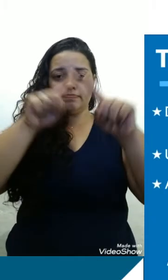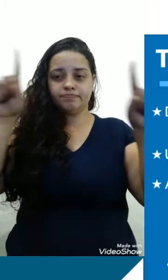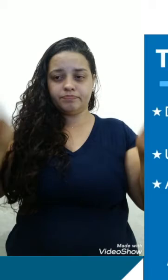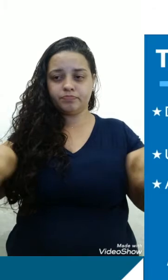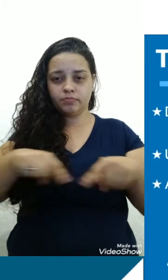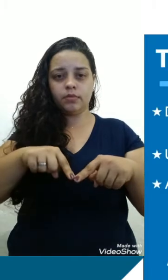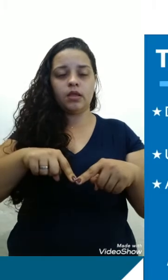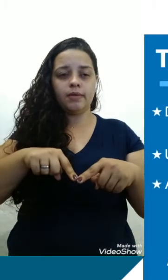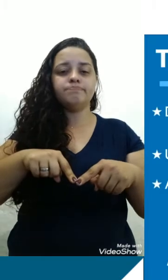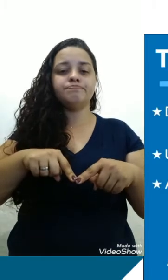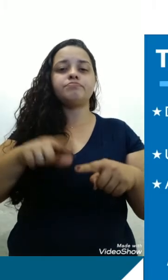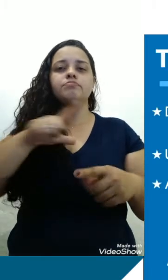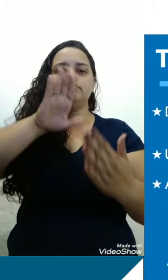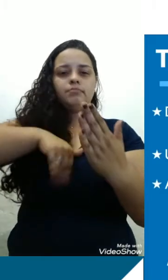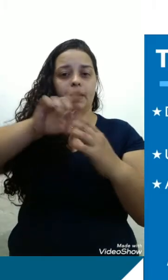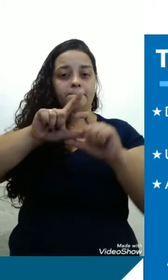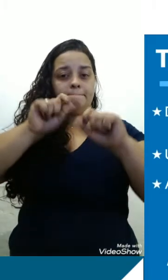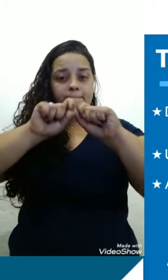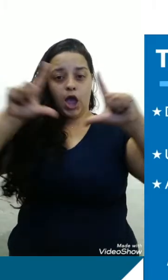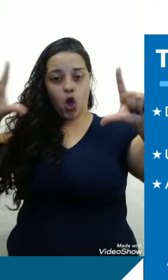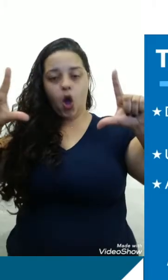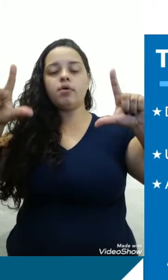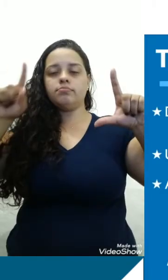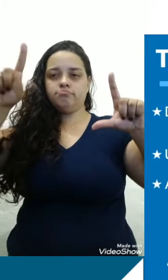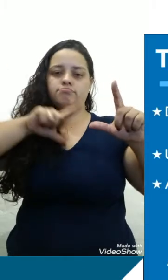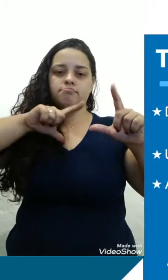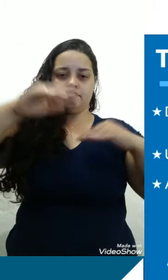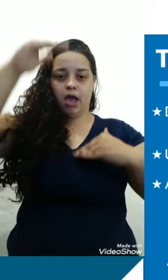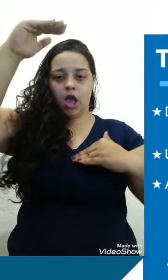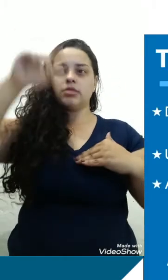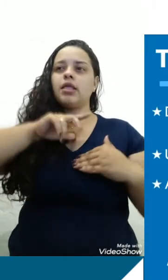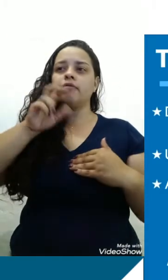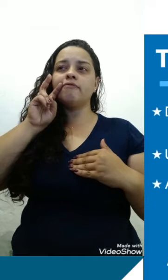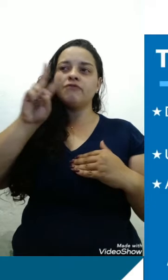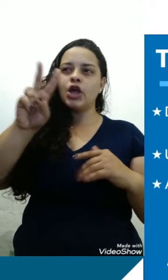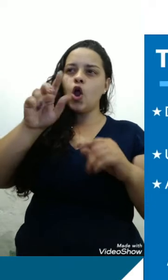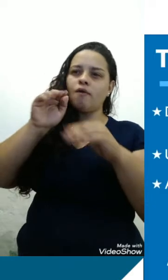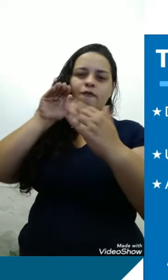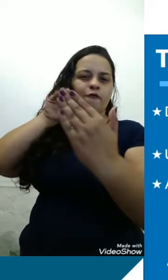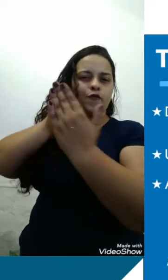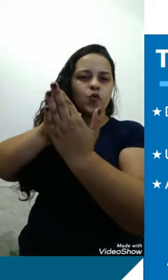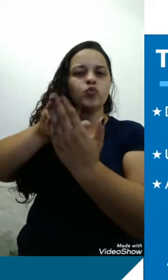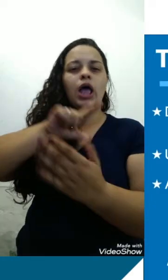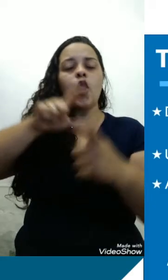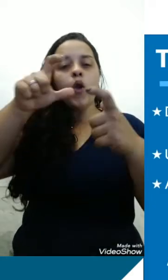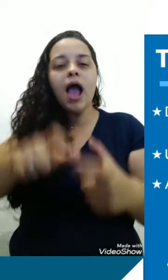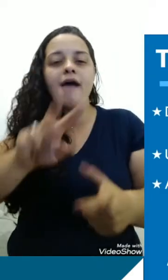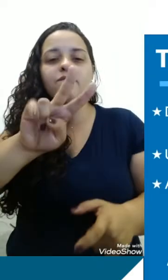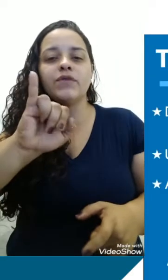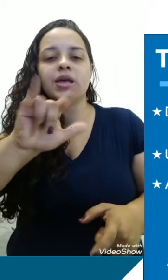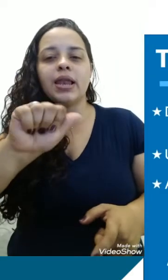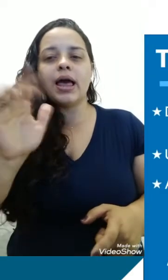do Rugendas, maior, aqui lá ao fundo a cidade de Vila Rica, Então